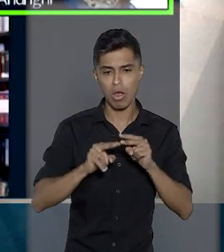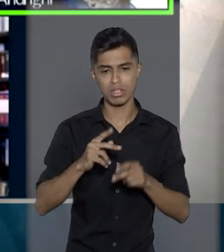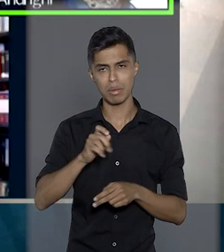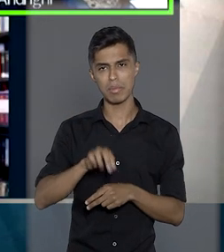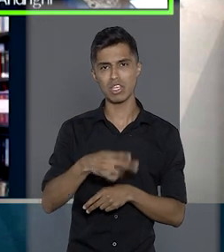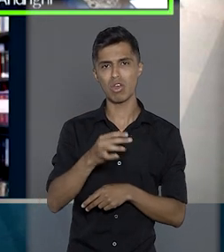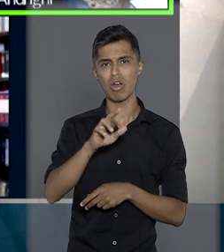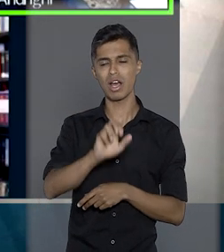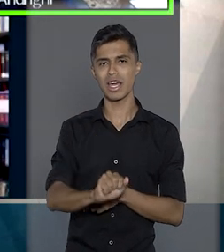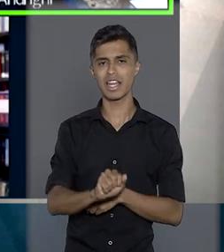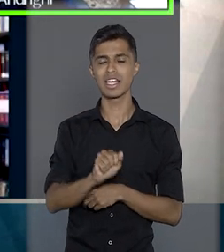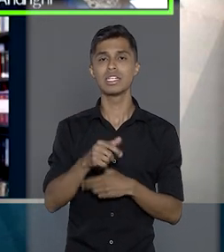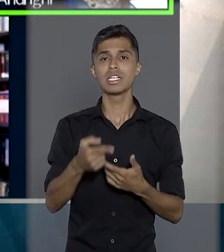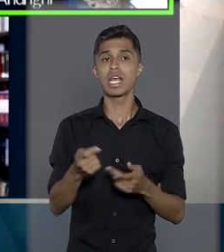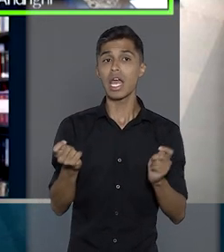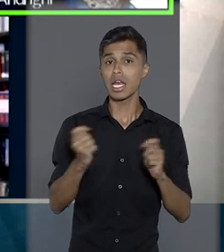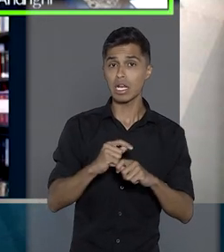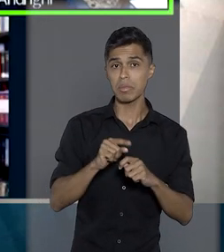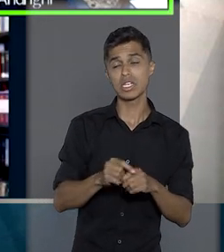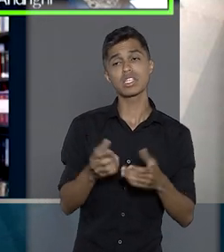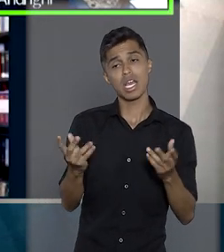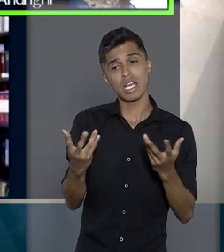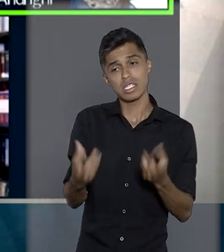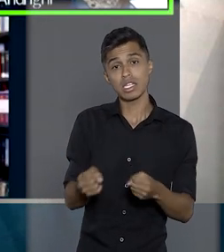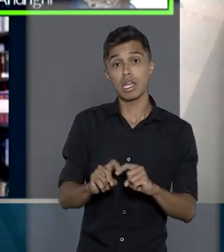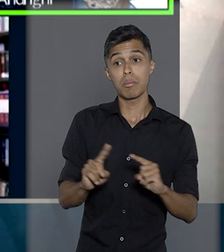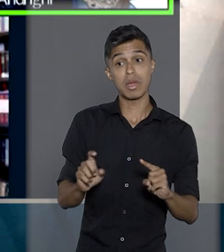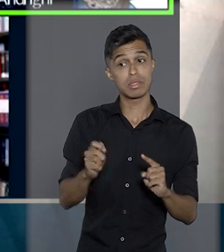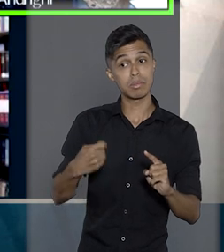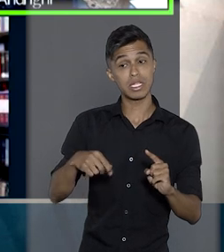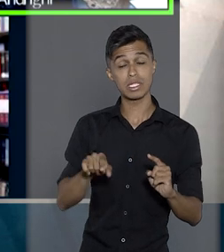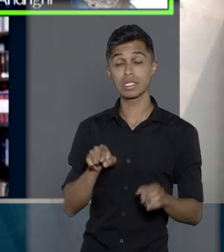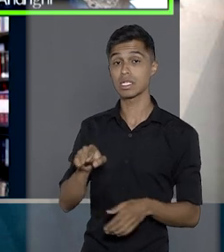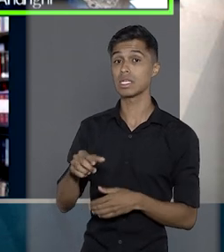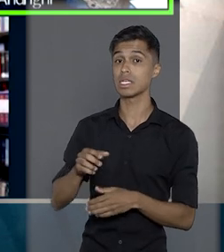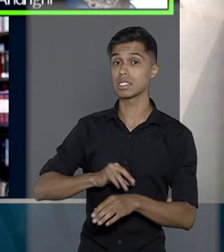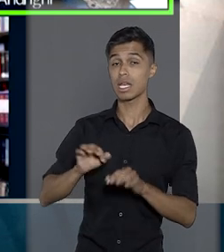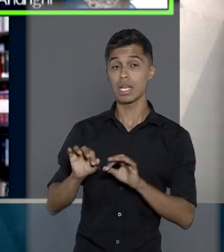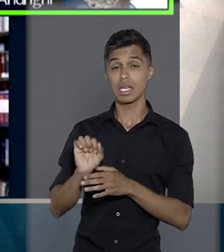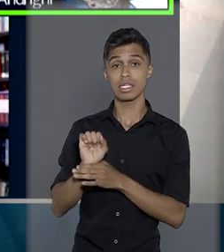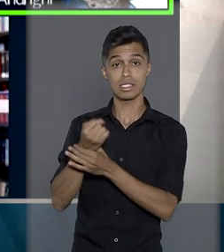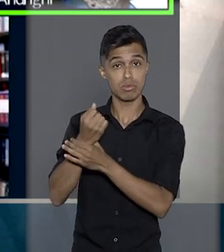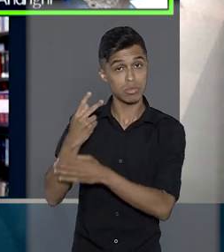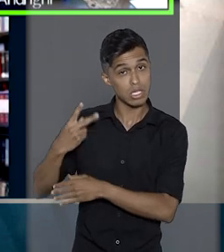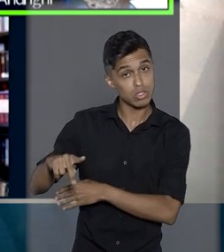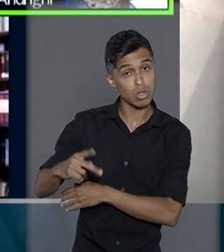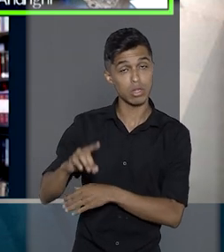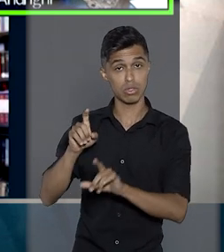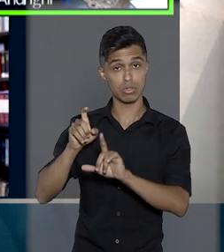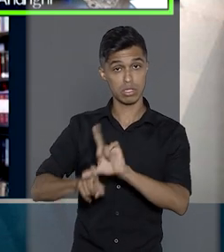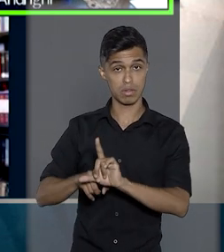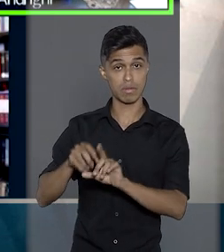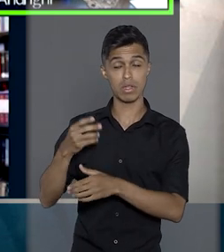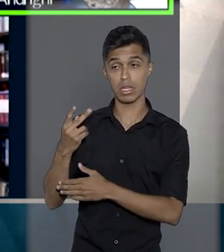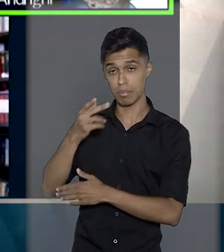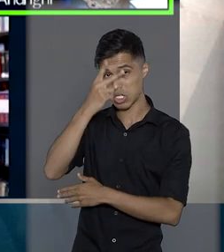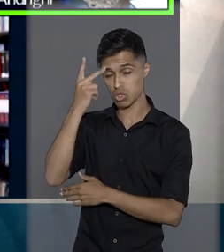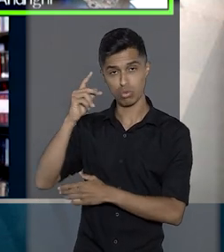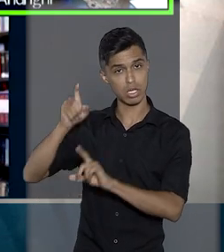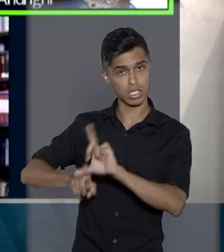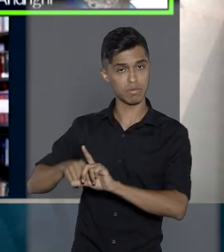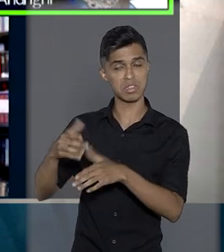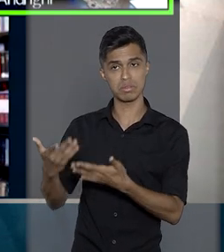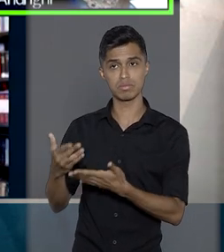honorários foi efetivada resguardando esse percentual capaz de garantir a subsistência do devedor e de sua família